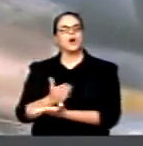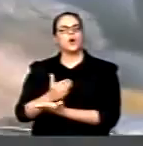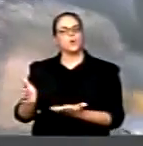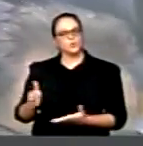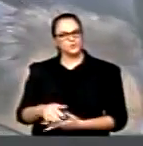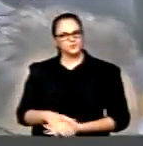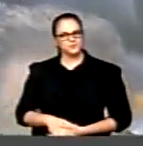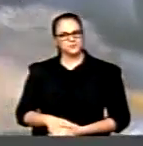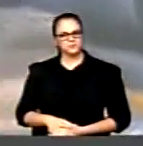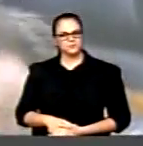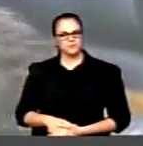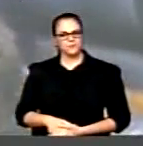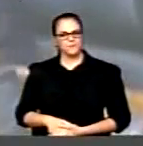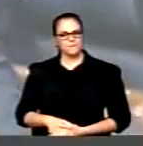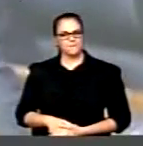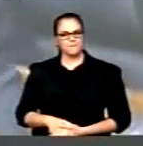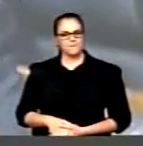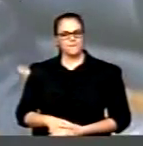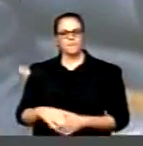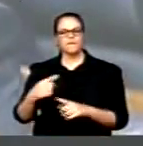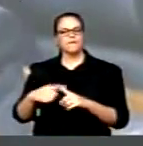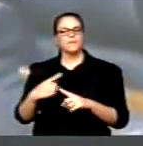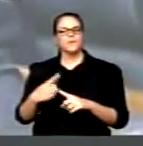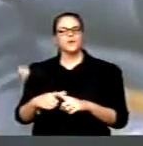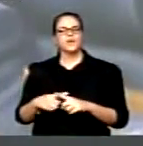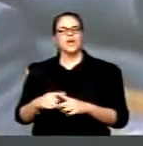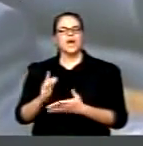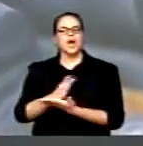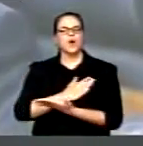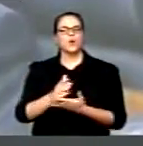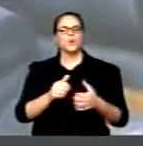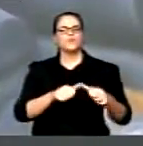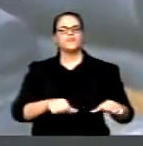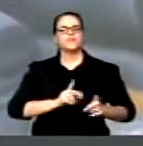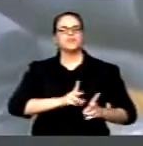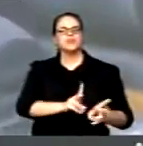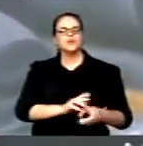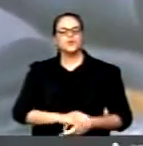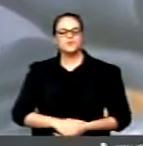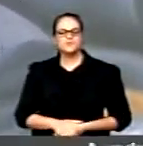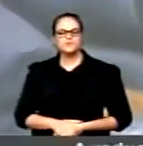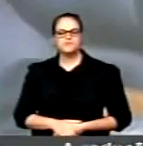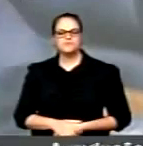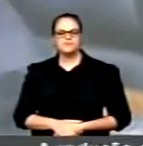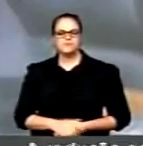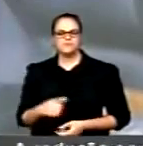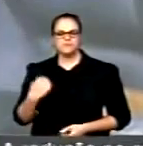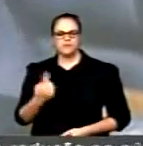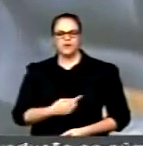interesses que permitiram que os demais interesses permanecessem.